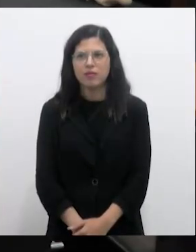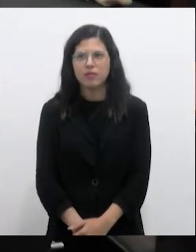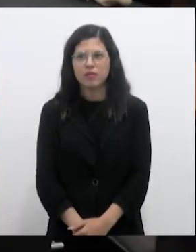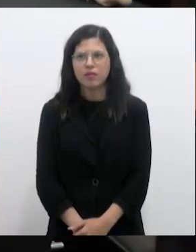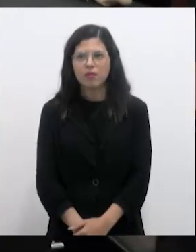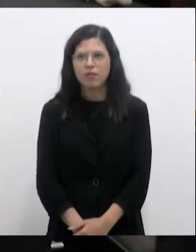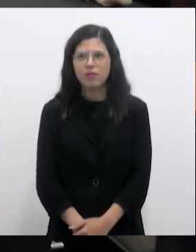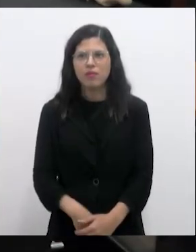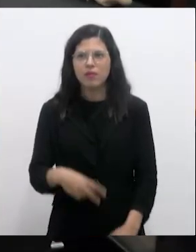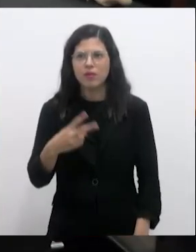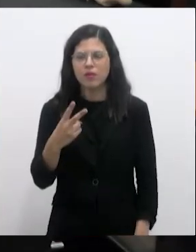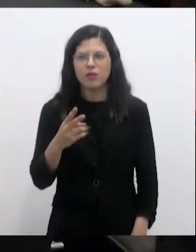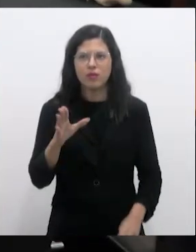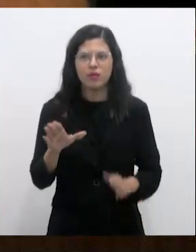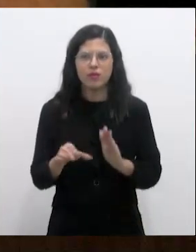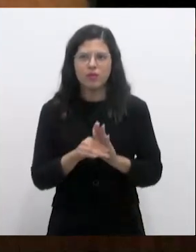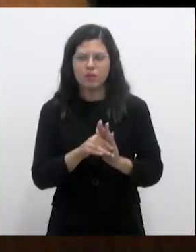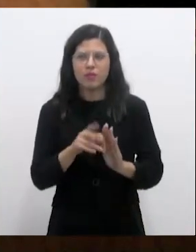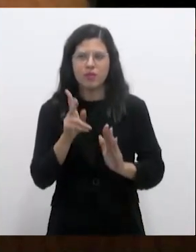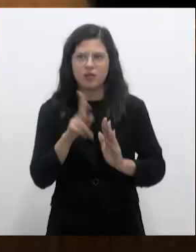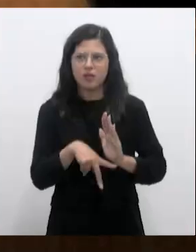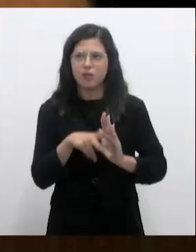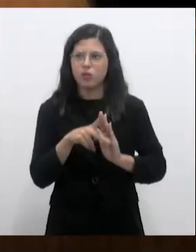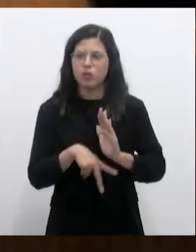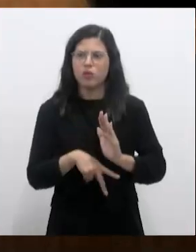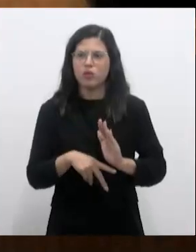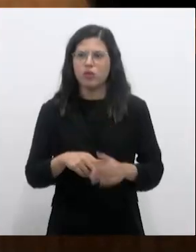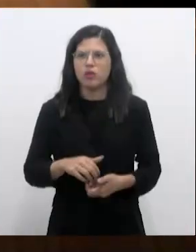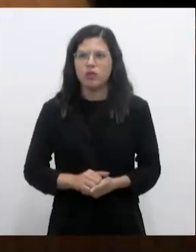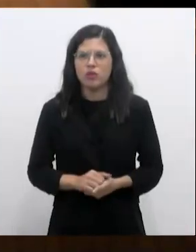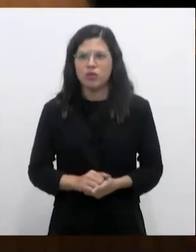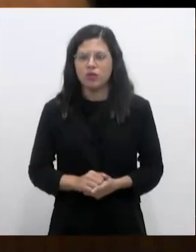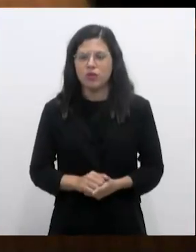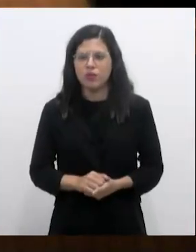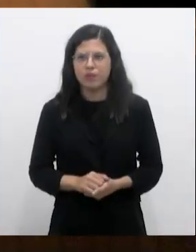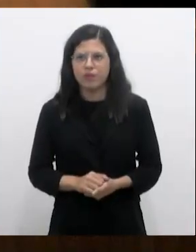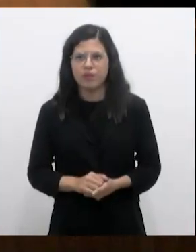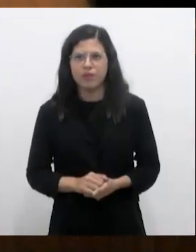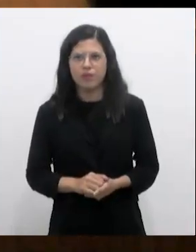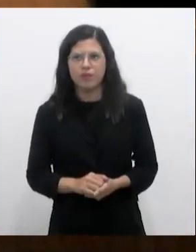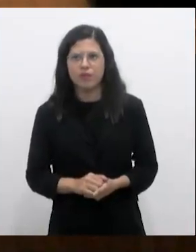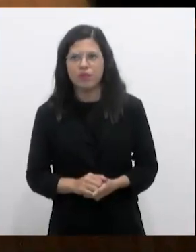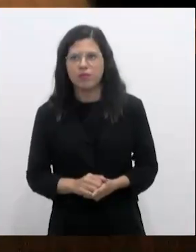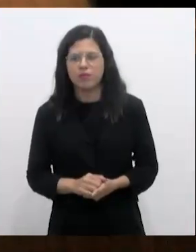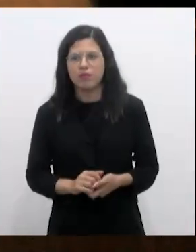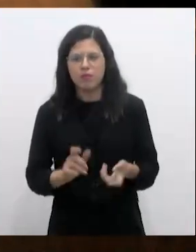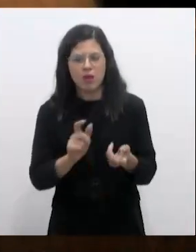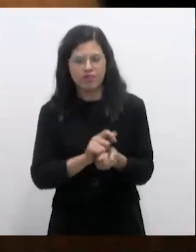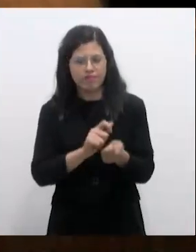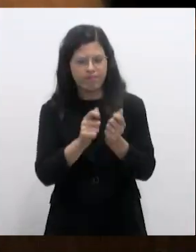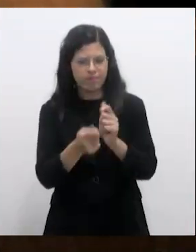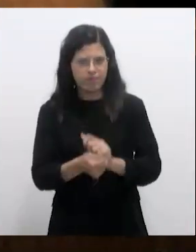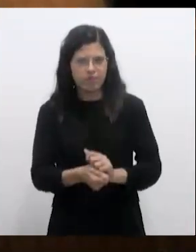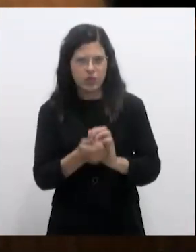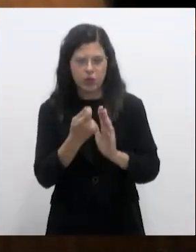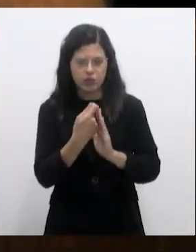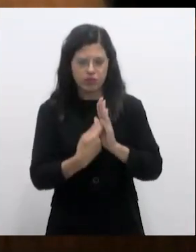2 emendas a esse projeto para adequá-lo em termos